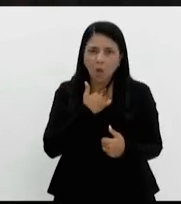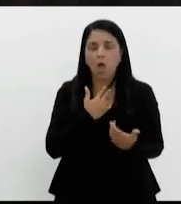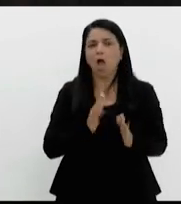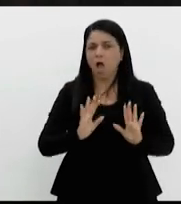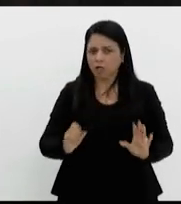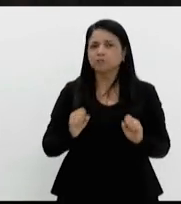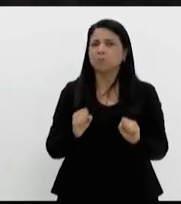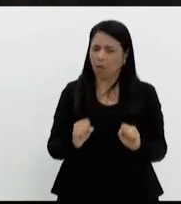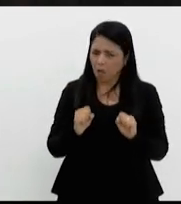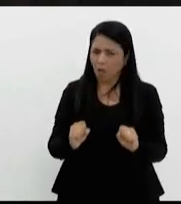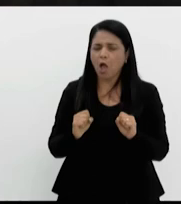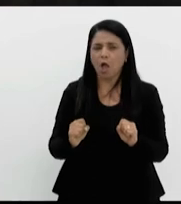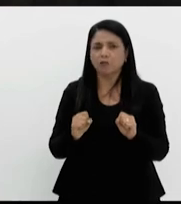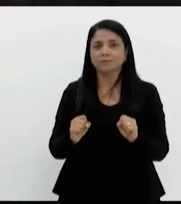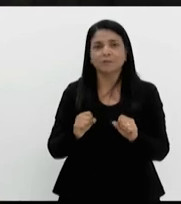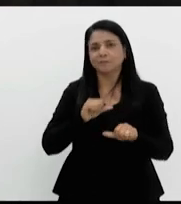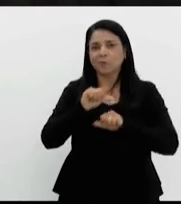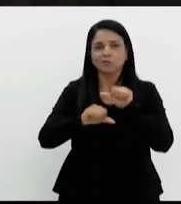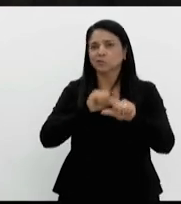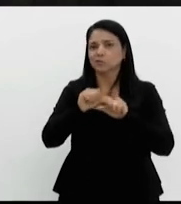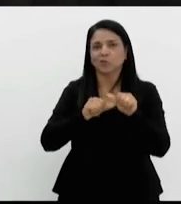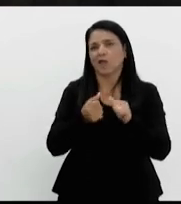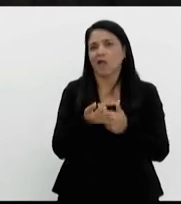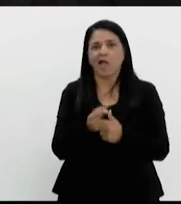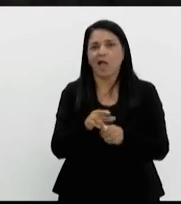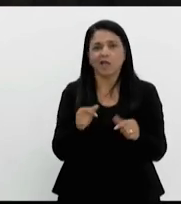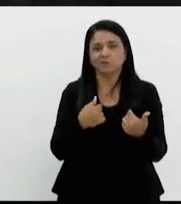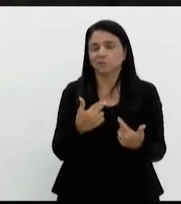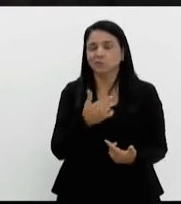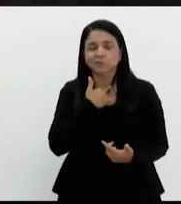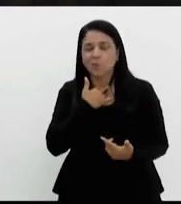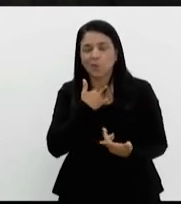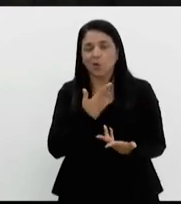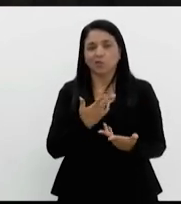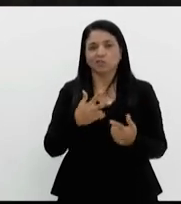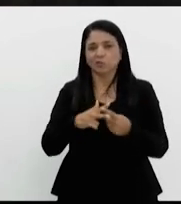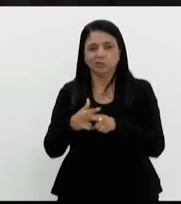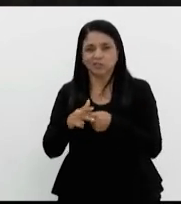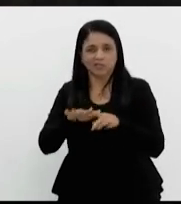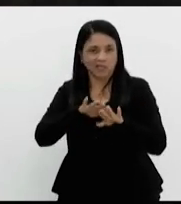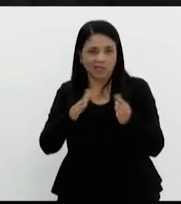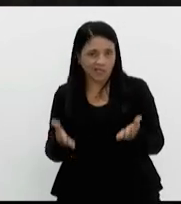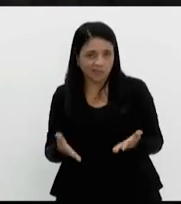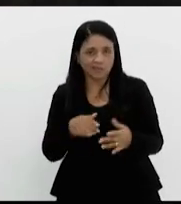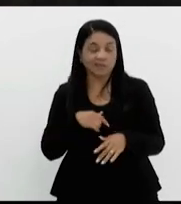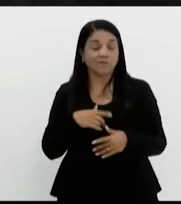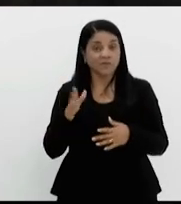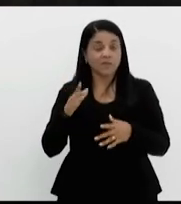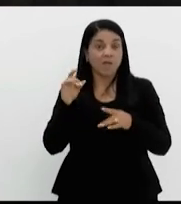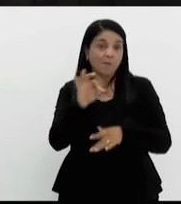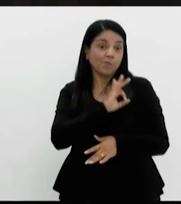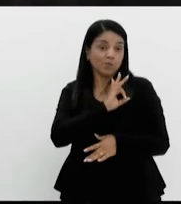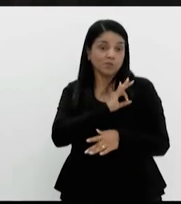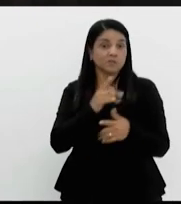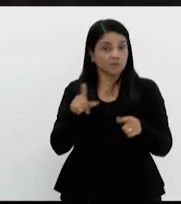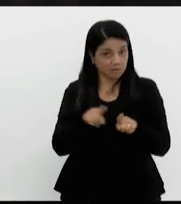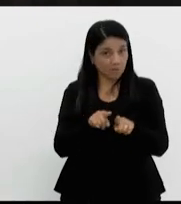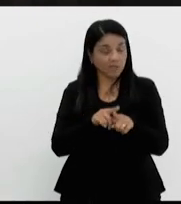ar. A mesma coisa na polícia, a gente queria consertar algumas motos, que